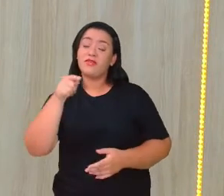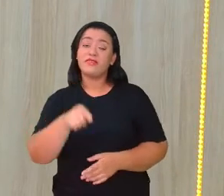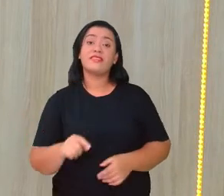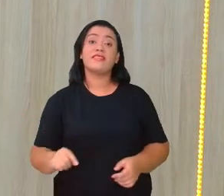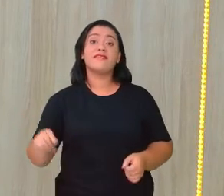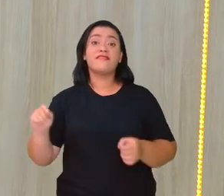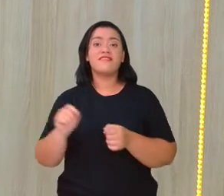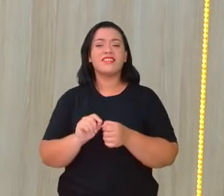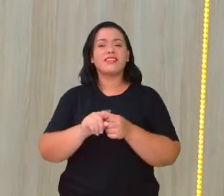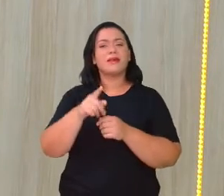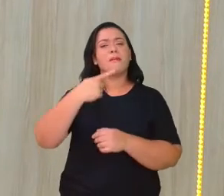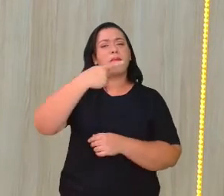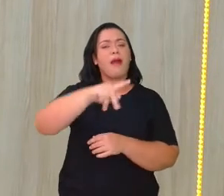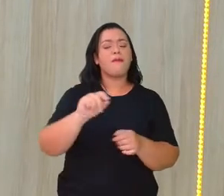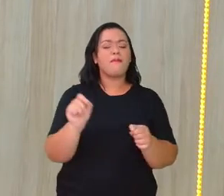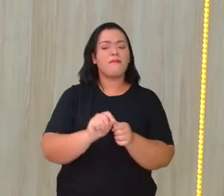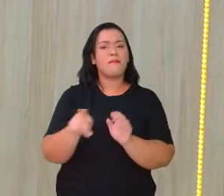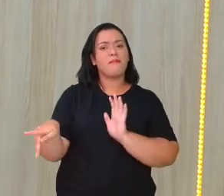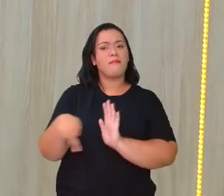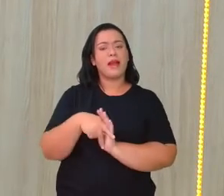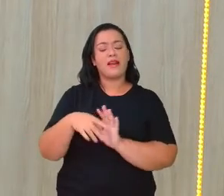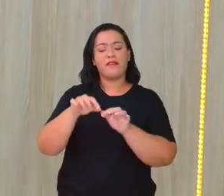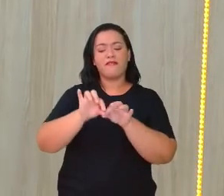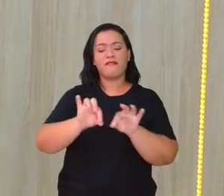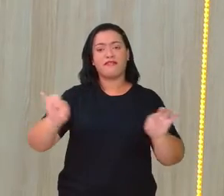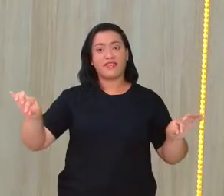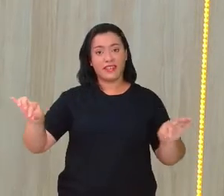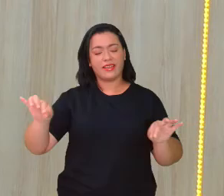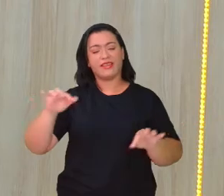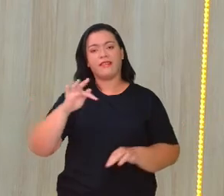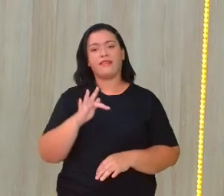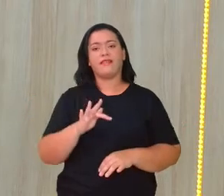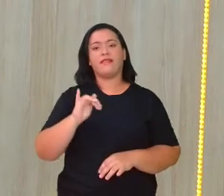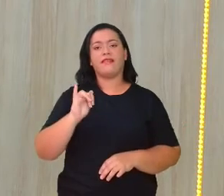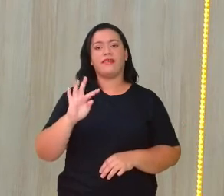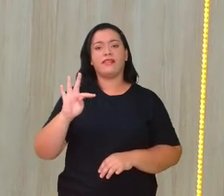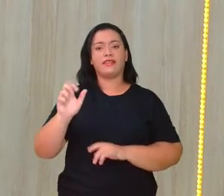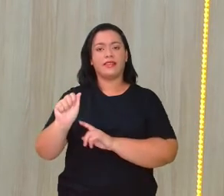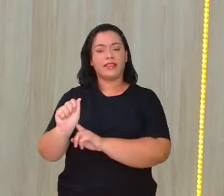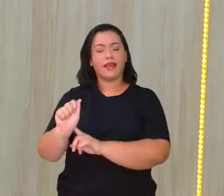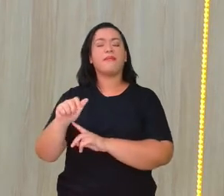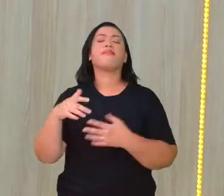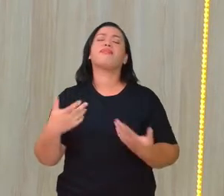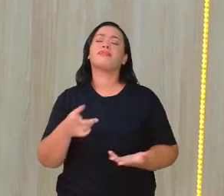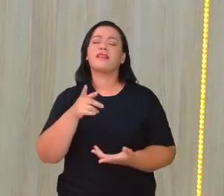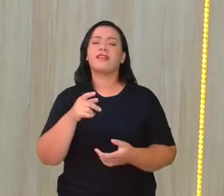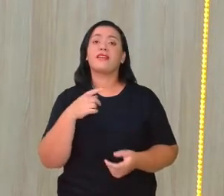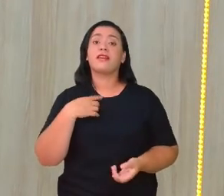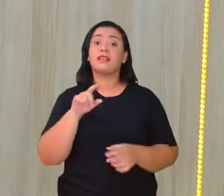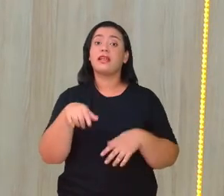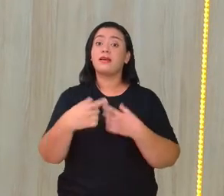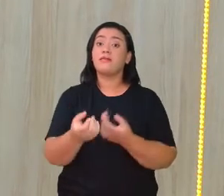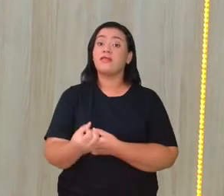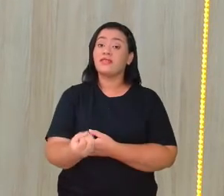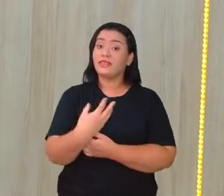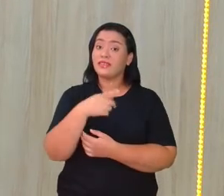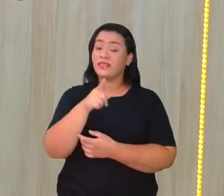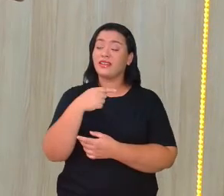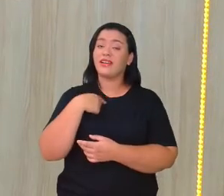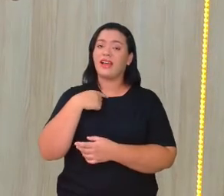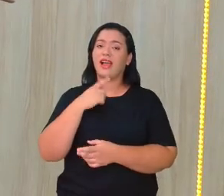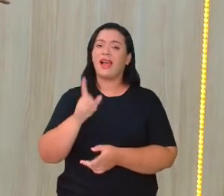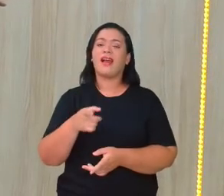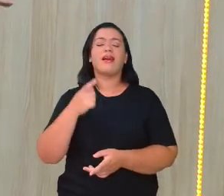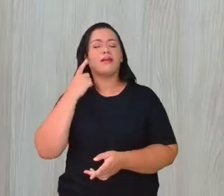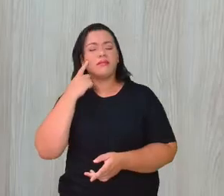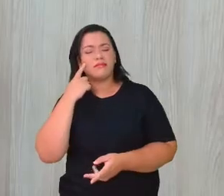produzir aí sua fita, fazer um vídeo aí, né, bem criativo, usando a fita, para mandar para o nosso Ensine. Exato, eu quero